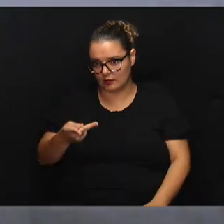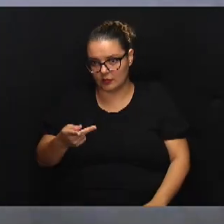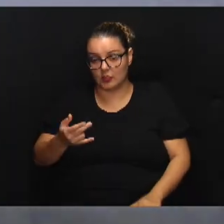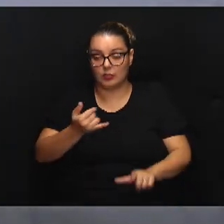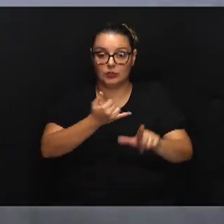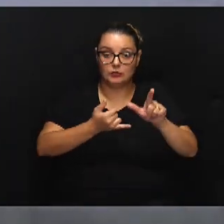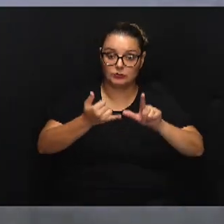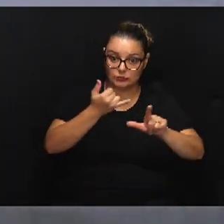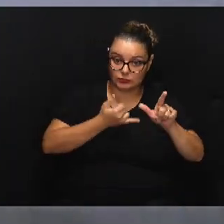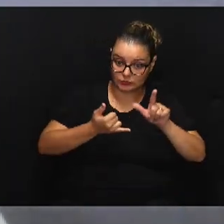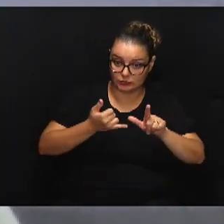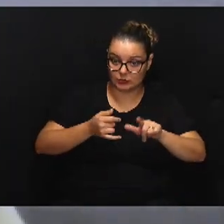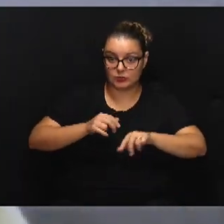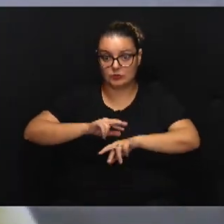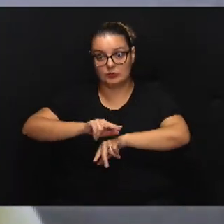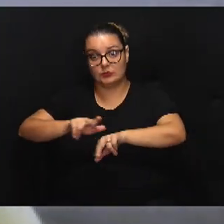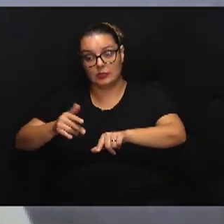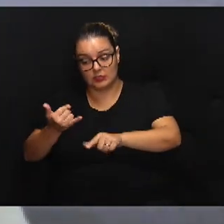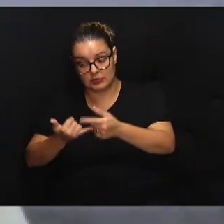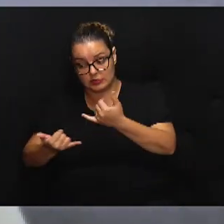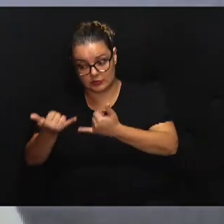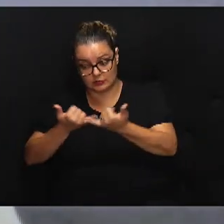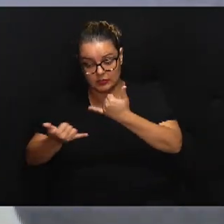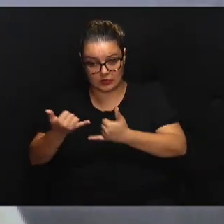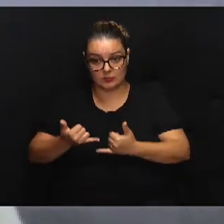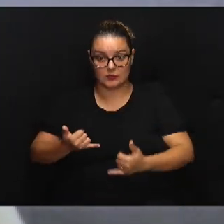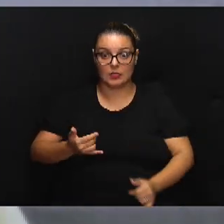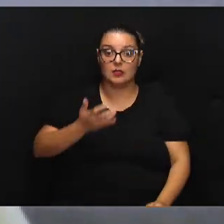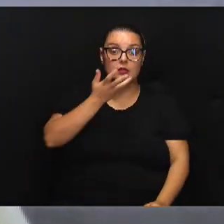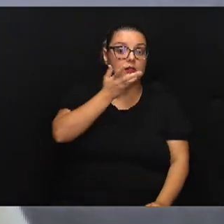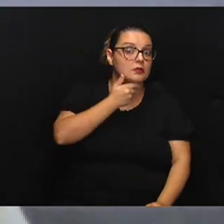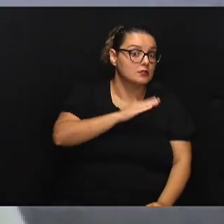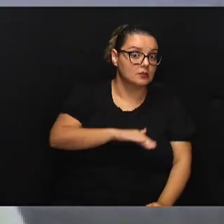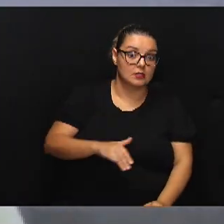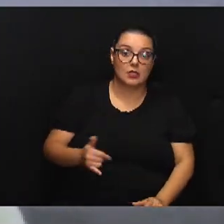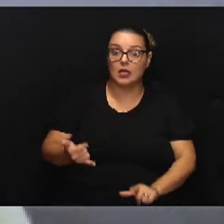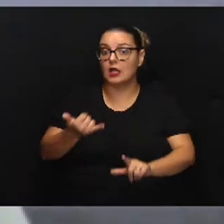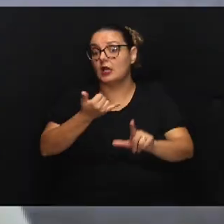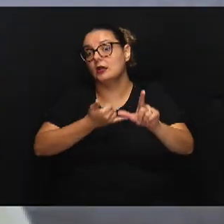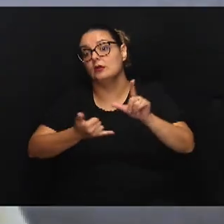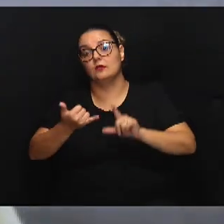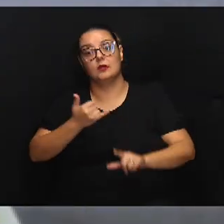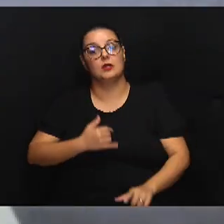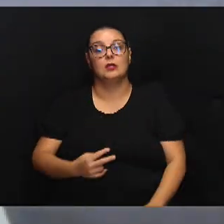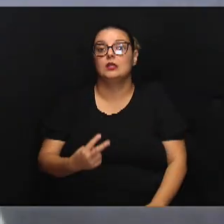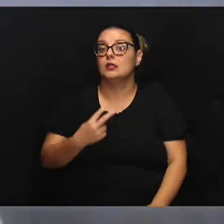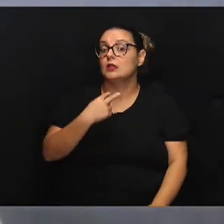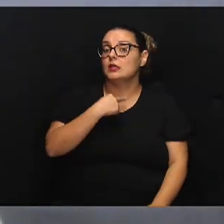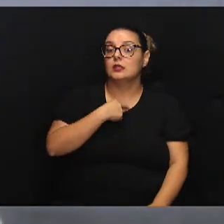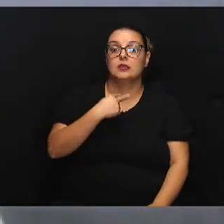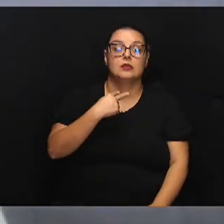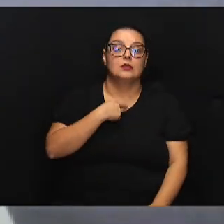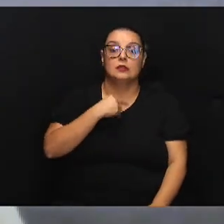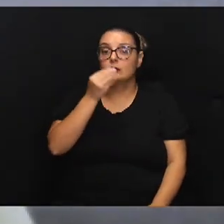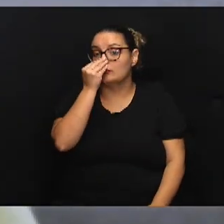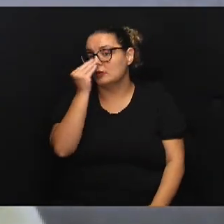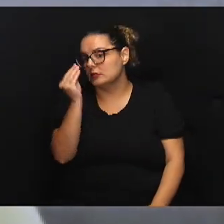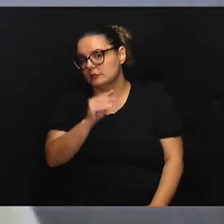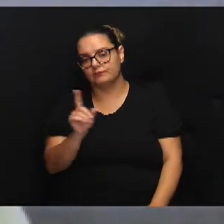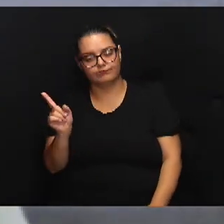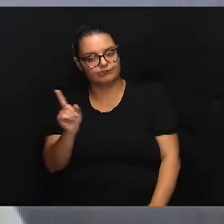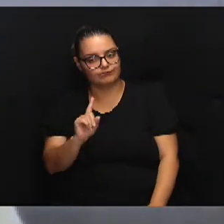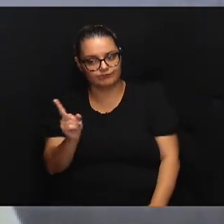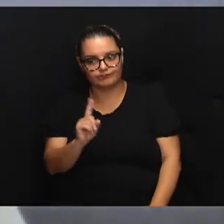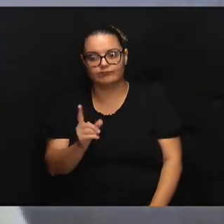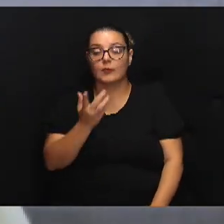ludicidade, sobre as brincadeiras. Na infância, a ludicidade não pode ser deixada de lado.